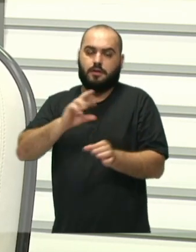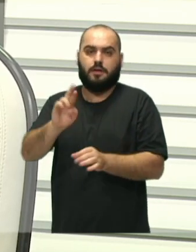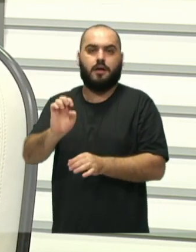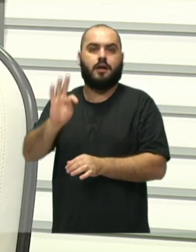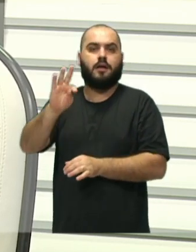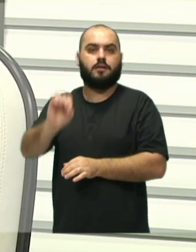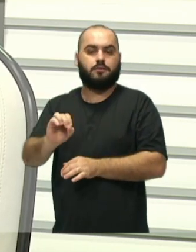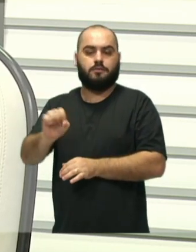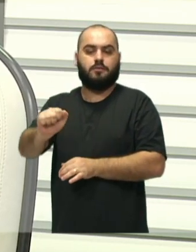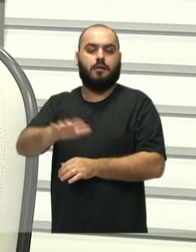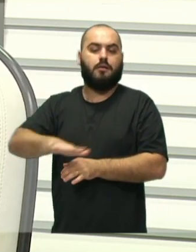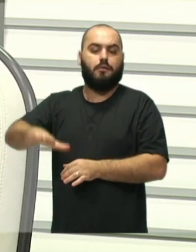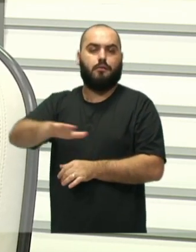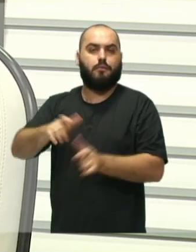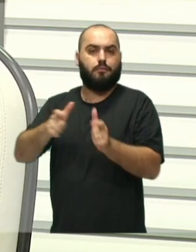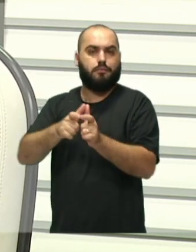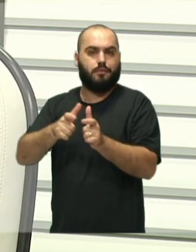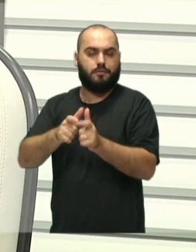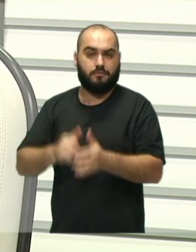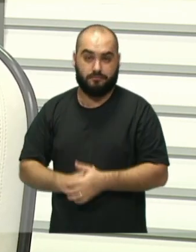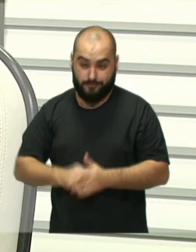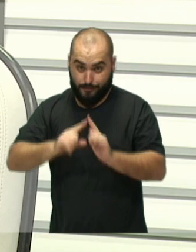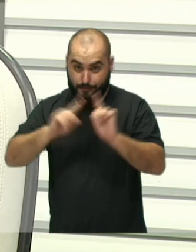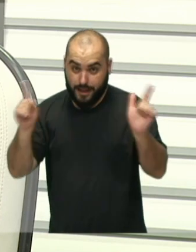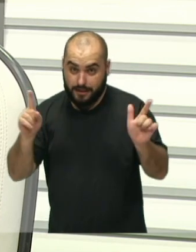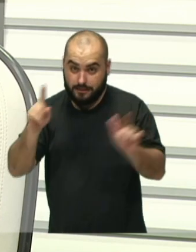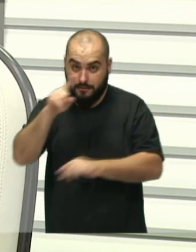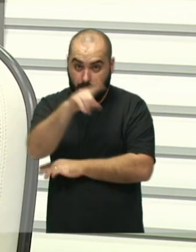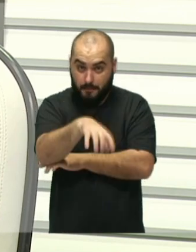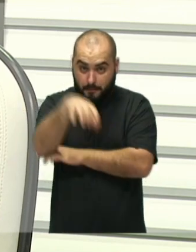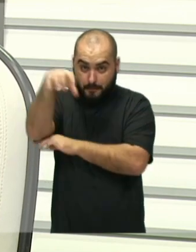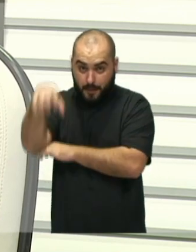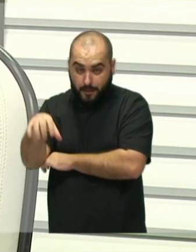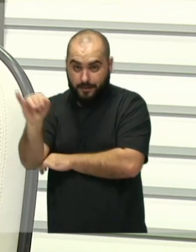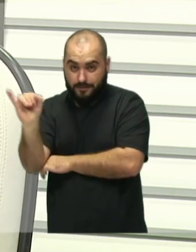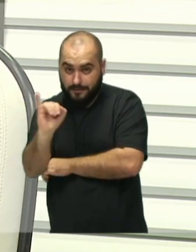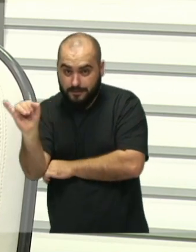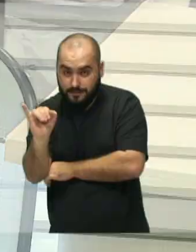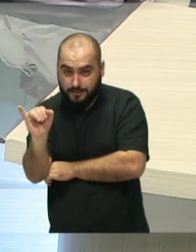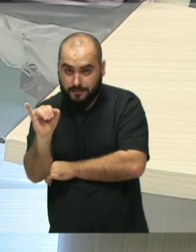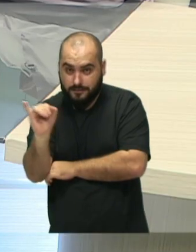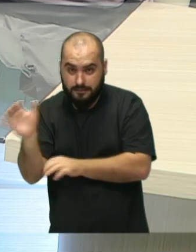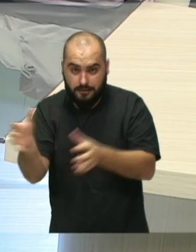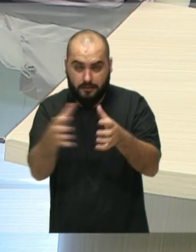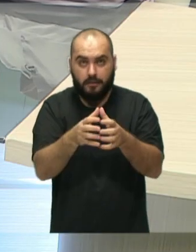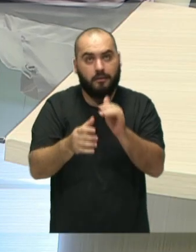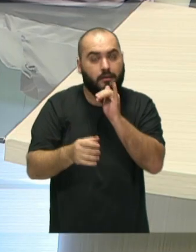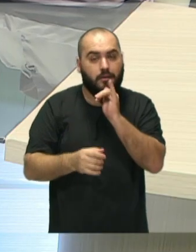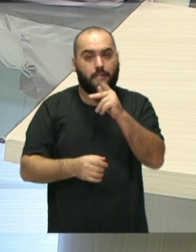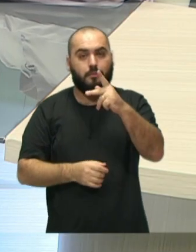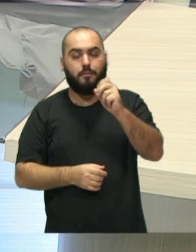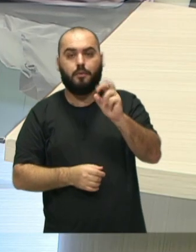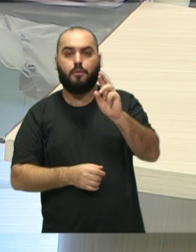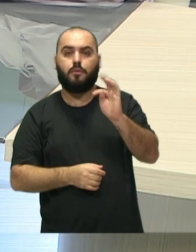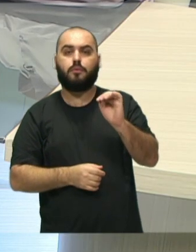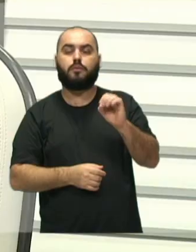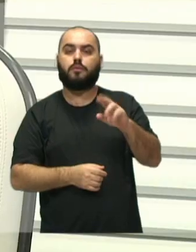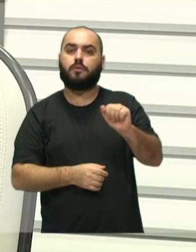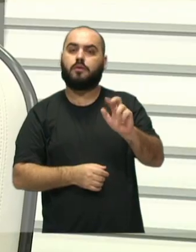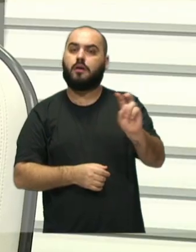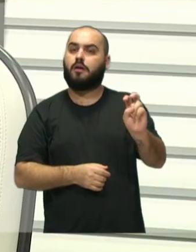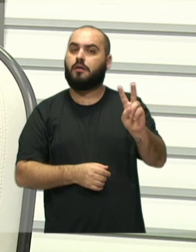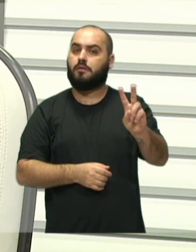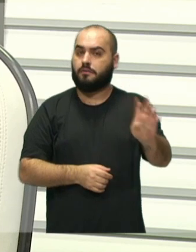temos uma série de desafios mas o porto de Itajaí o complexo portuário e incluímos a portonave hoje é o segundo